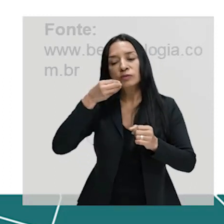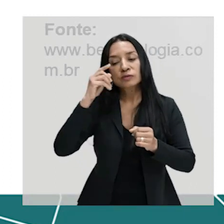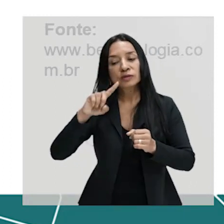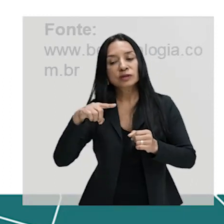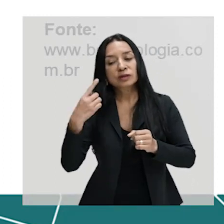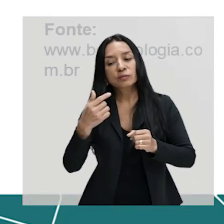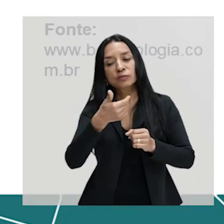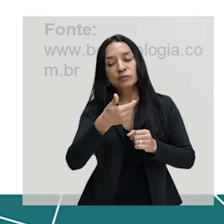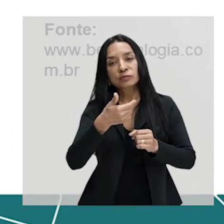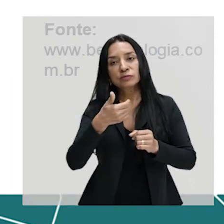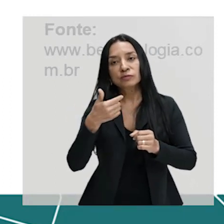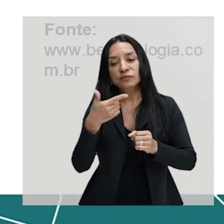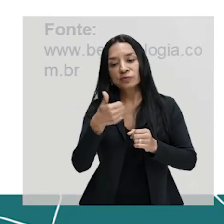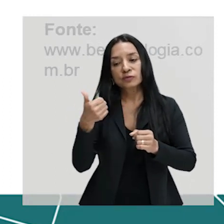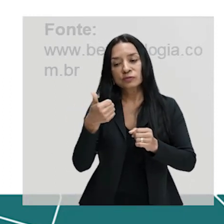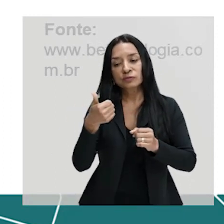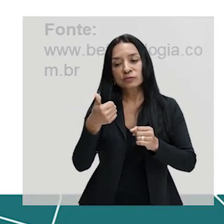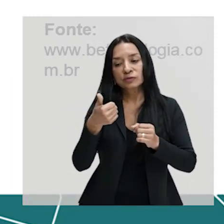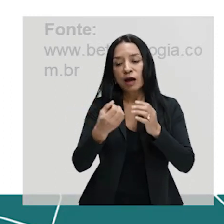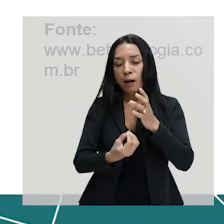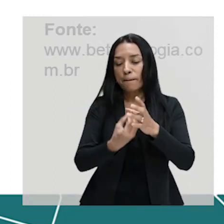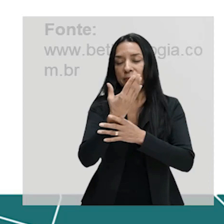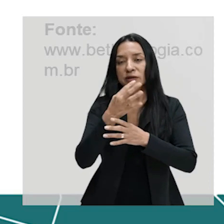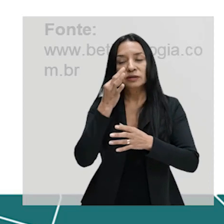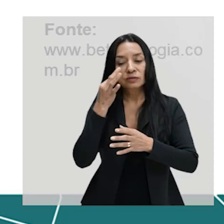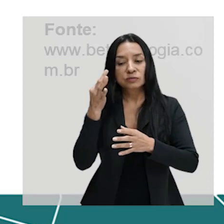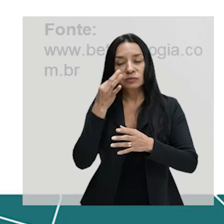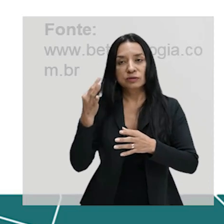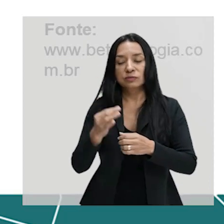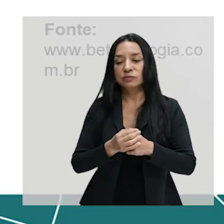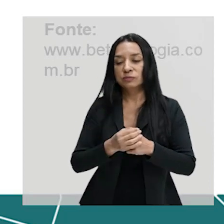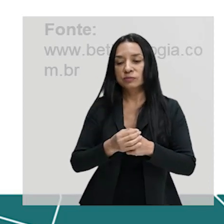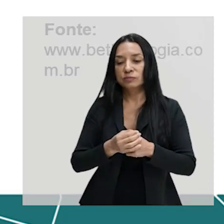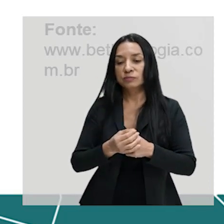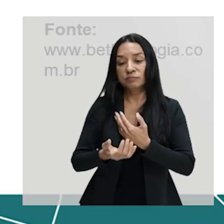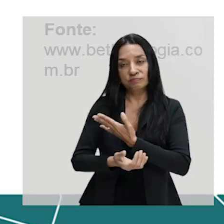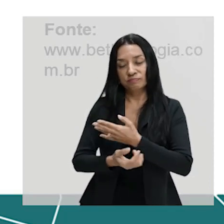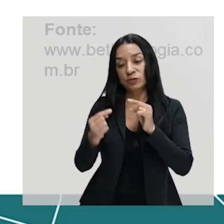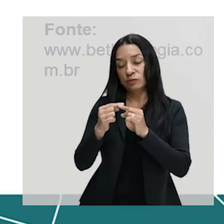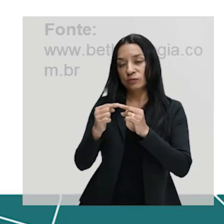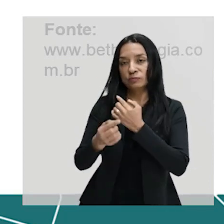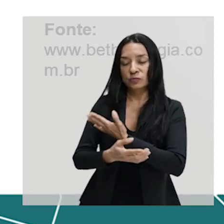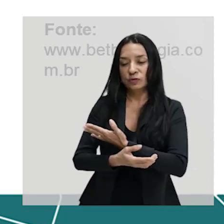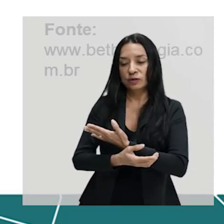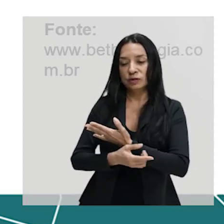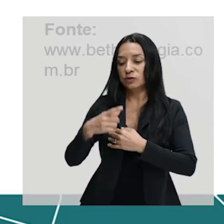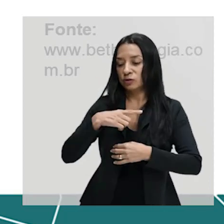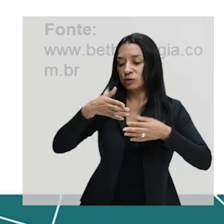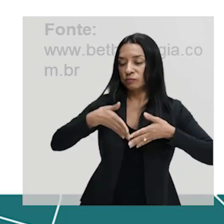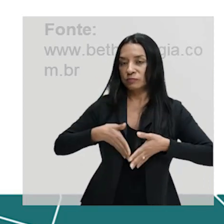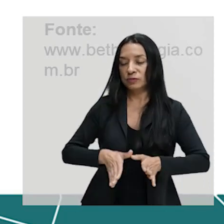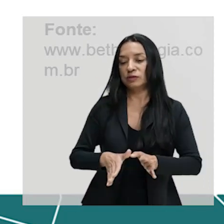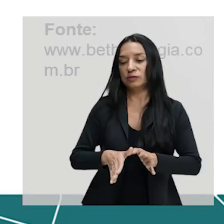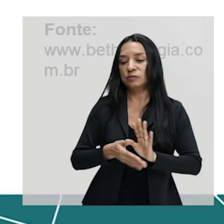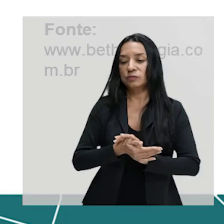21 dias nas apareciam esses ratos só que para ele esses ratos eles tinham nascido tanto que as